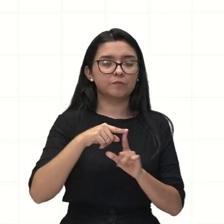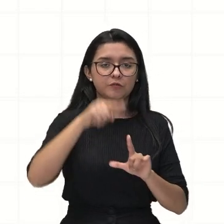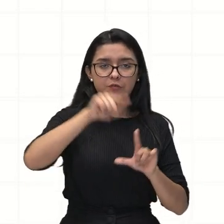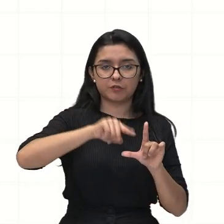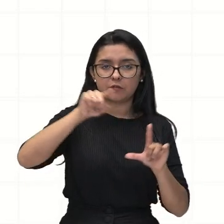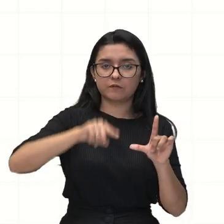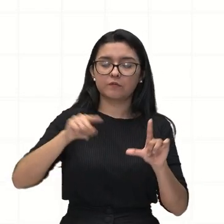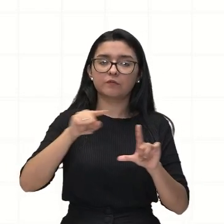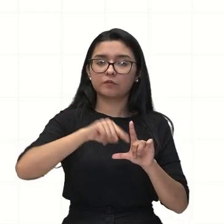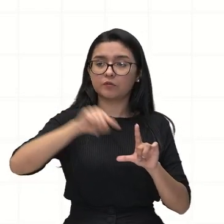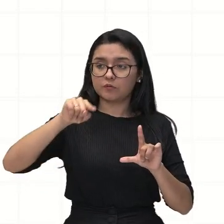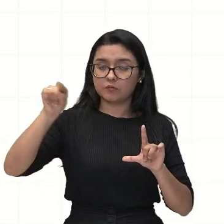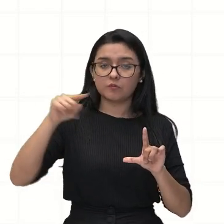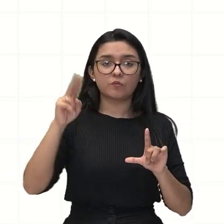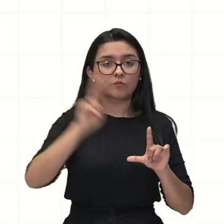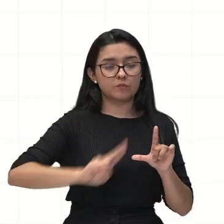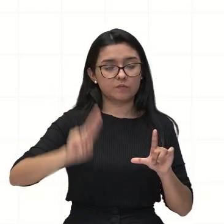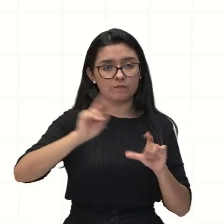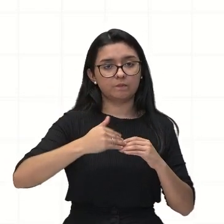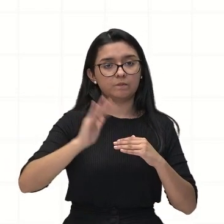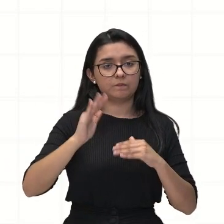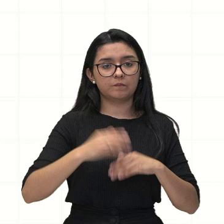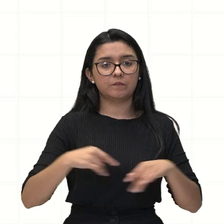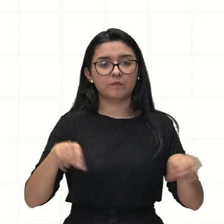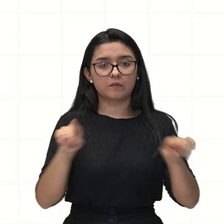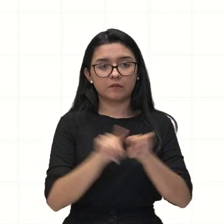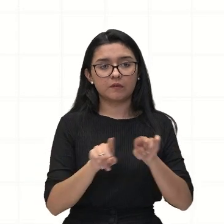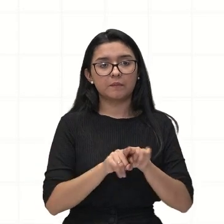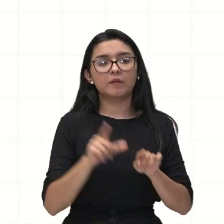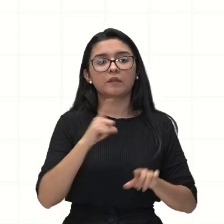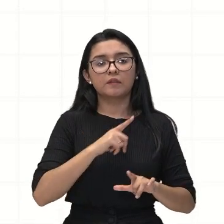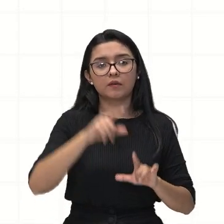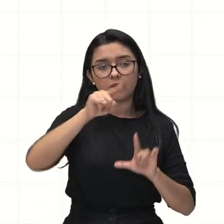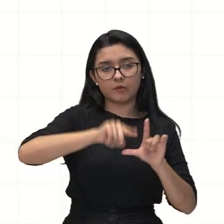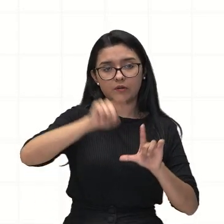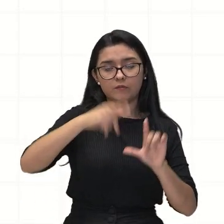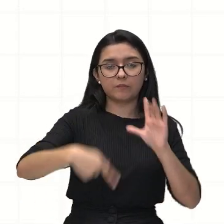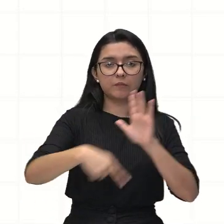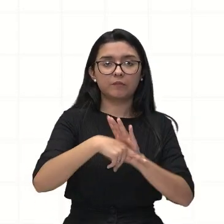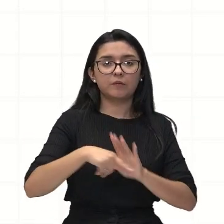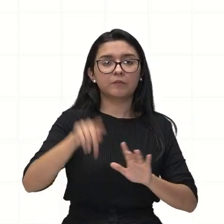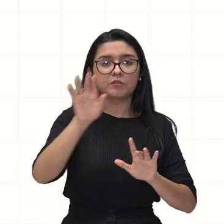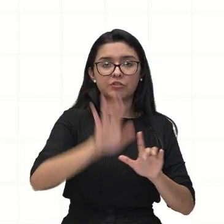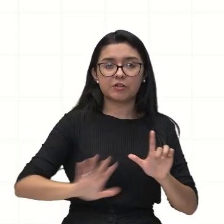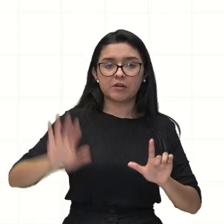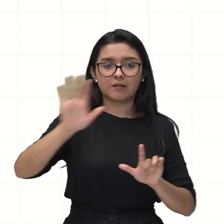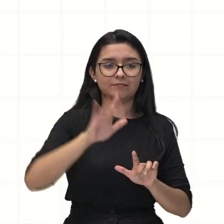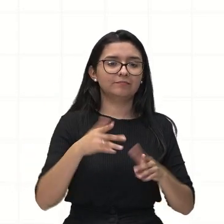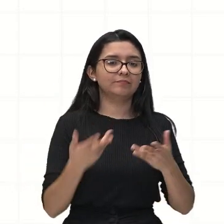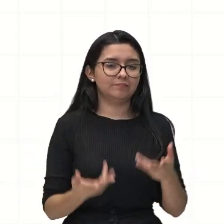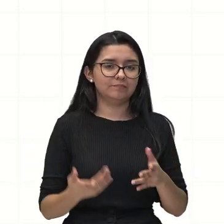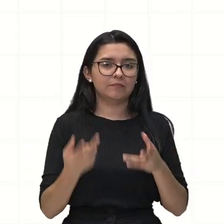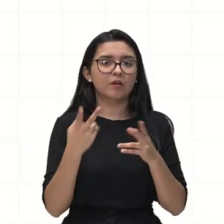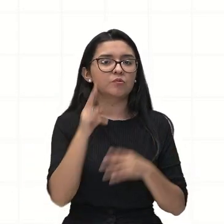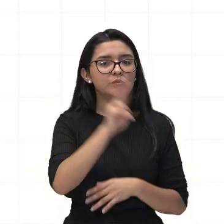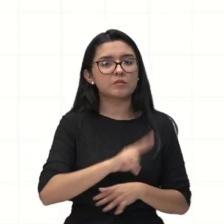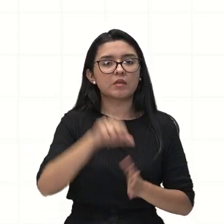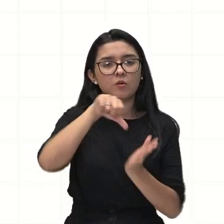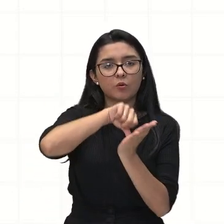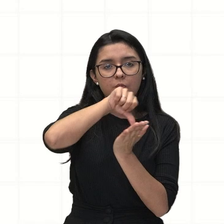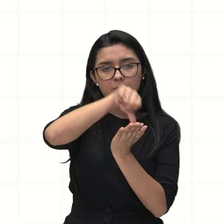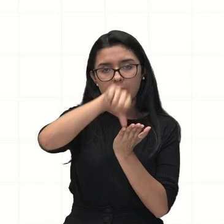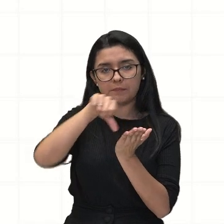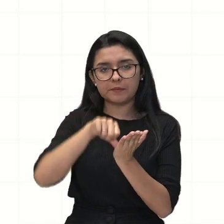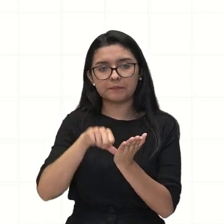utilizado. E temos esse nosso gráfico aqui de áreas, né? Você observa que ele é plotado dentro de um mapa. Então,